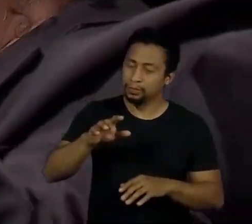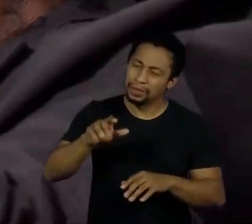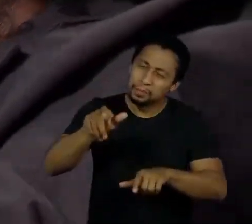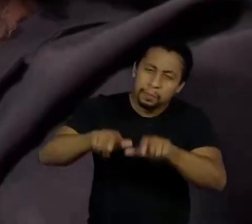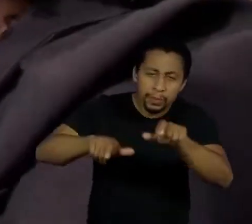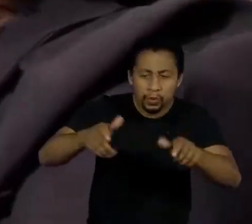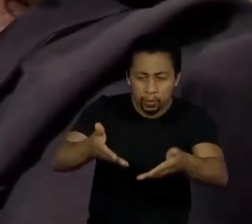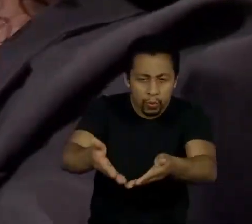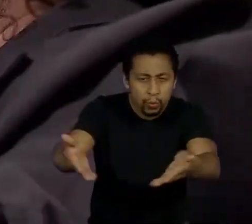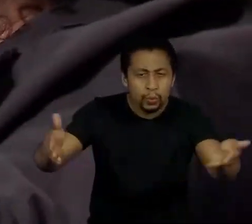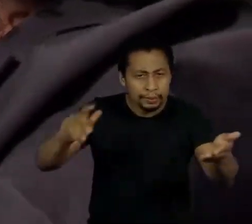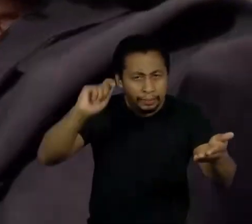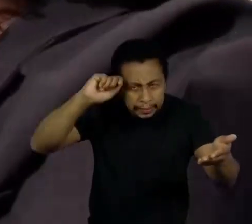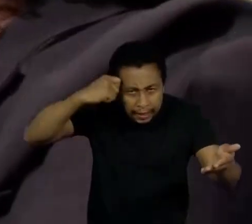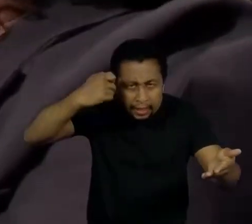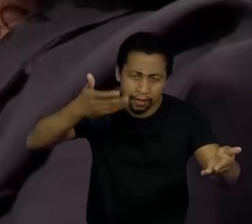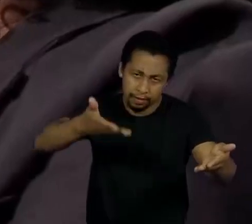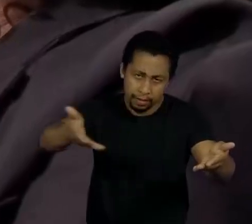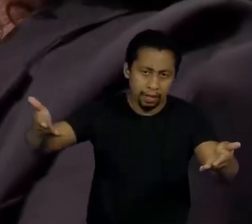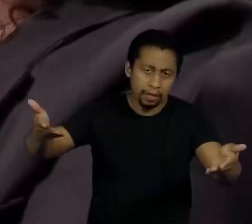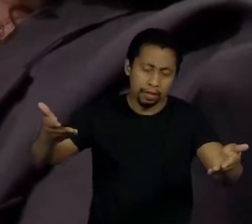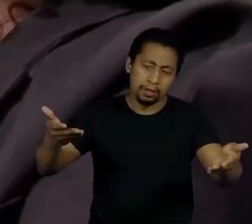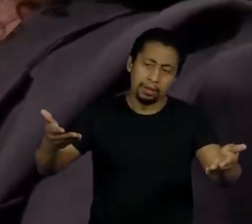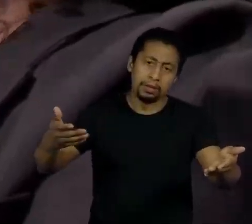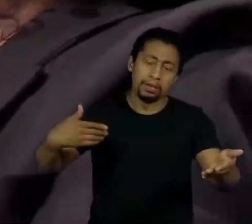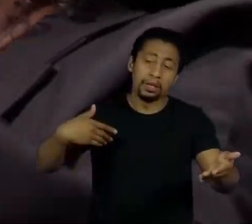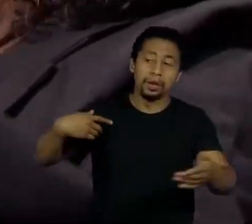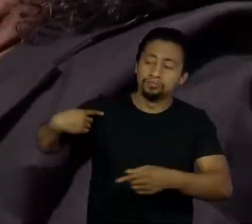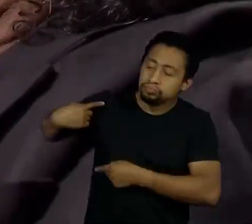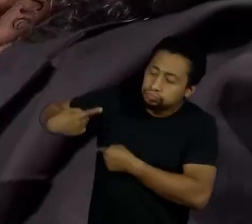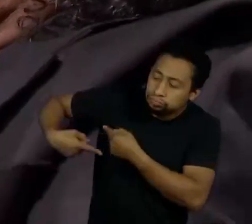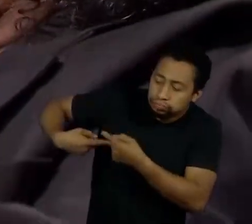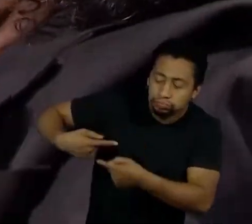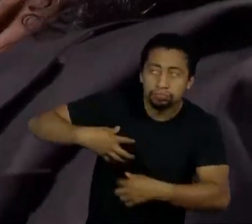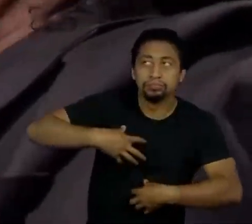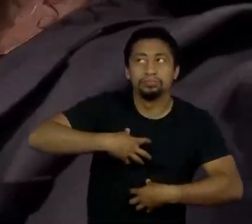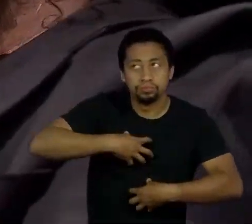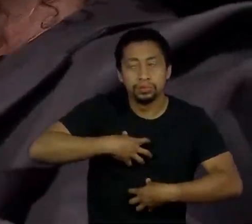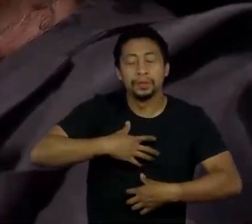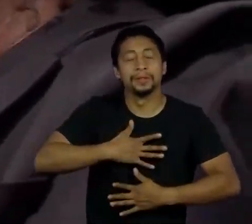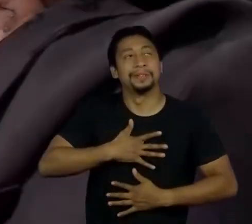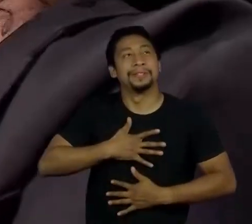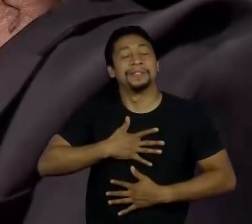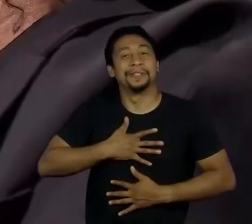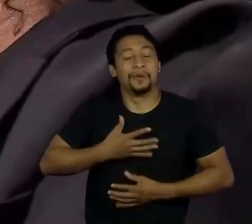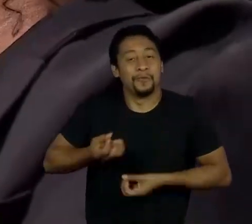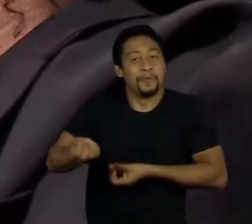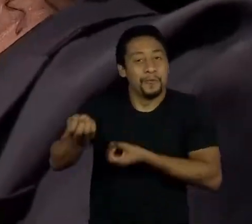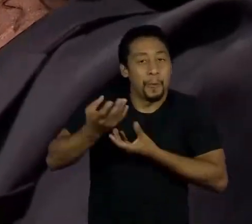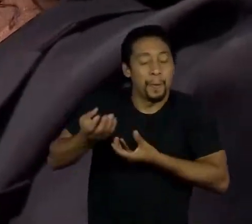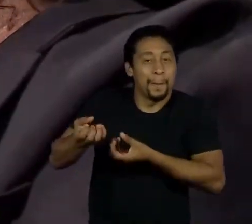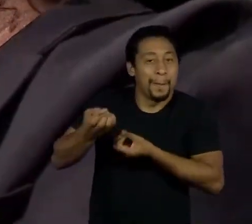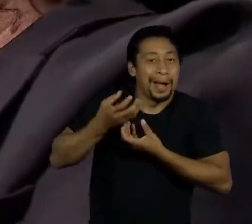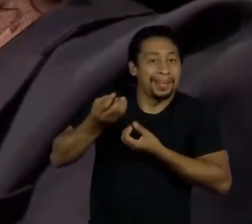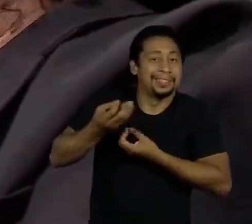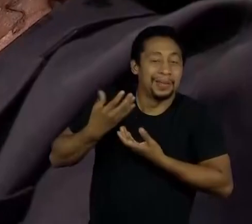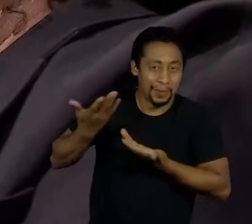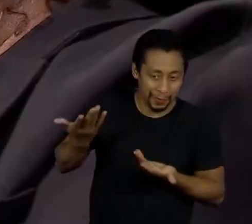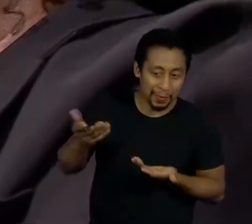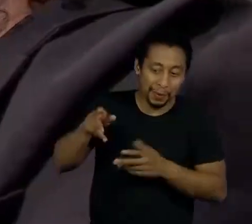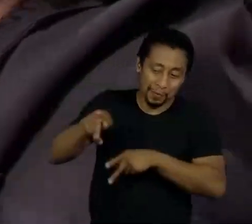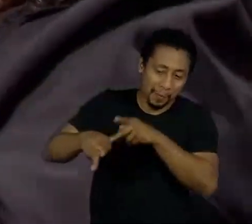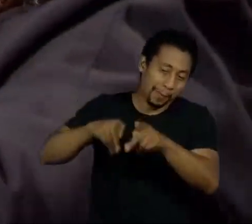o povo preto de né que me deu origem e que me enche de tanta informação assim ele